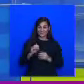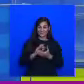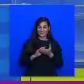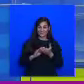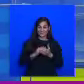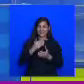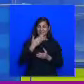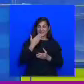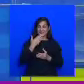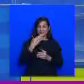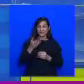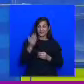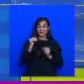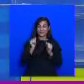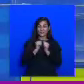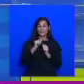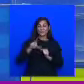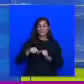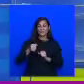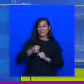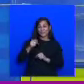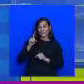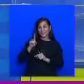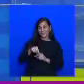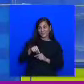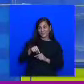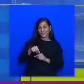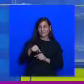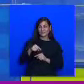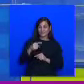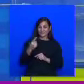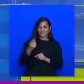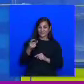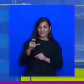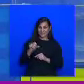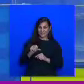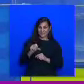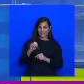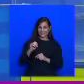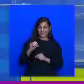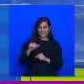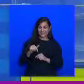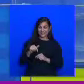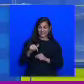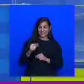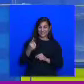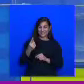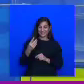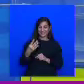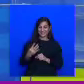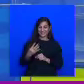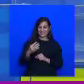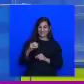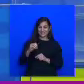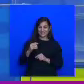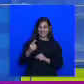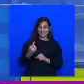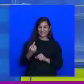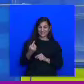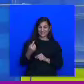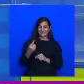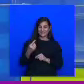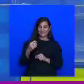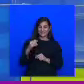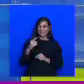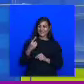2620 da Loto Fácil. Confira comigo. Os números sorteados foram 19, 07, 14,